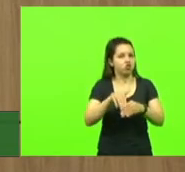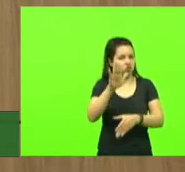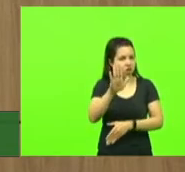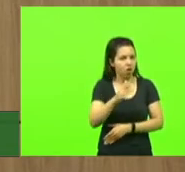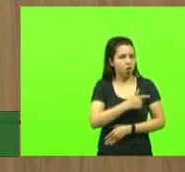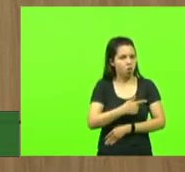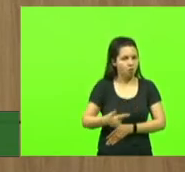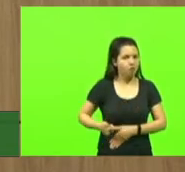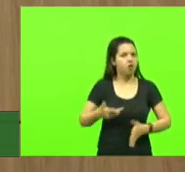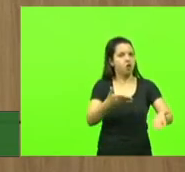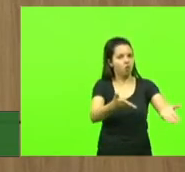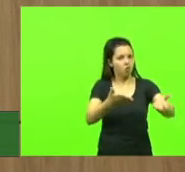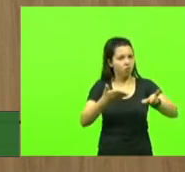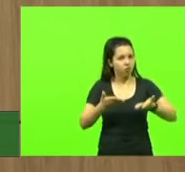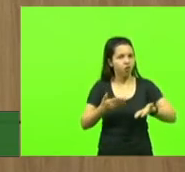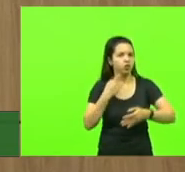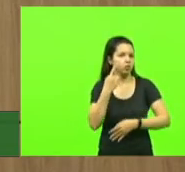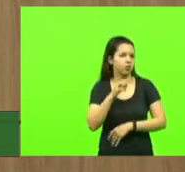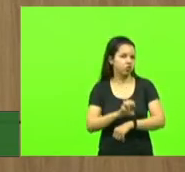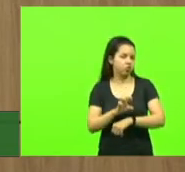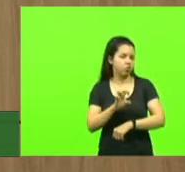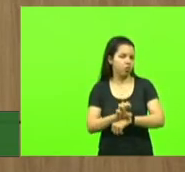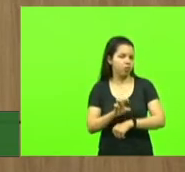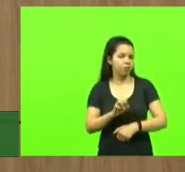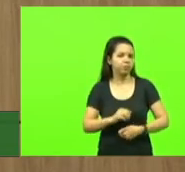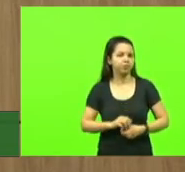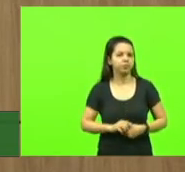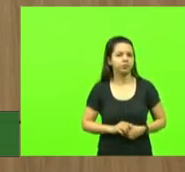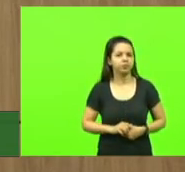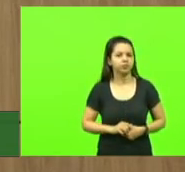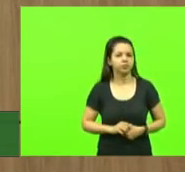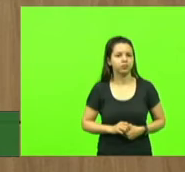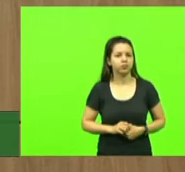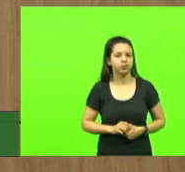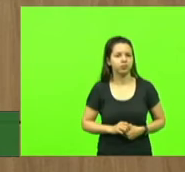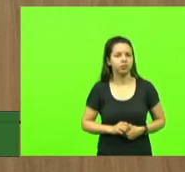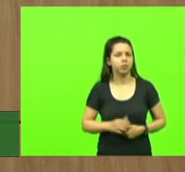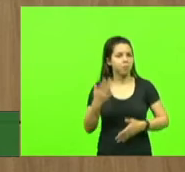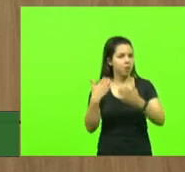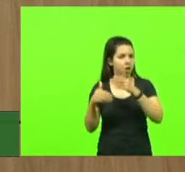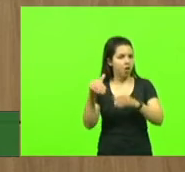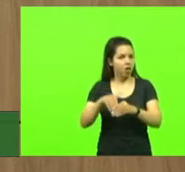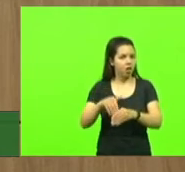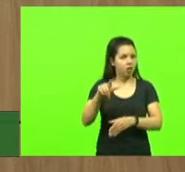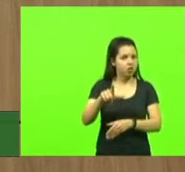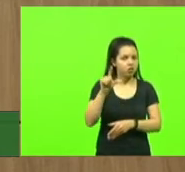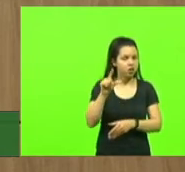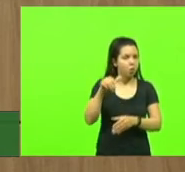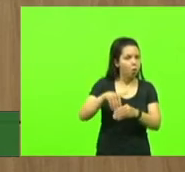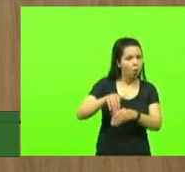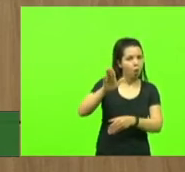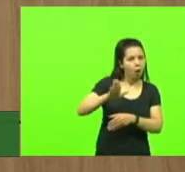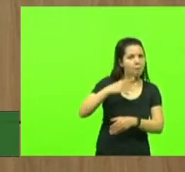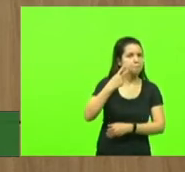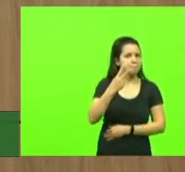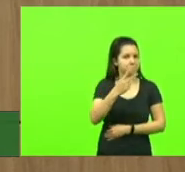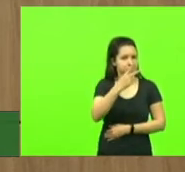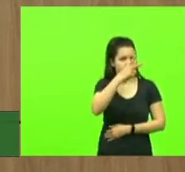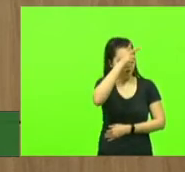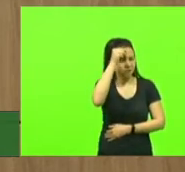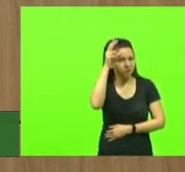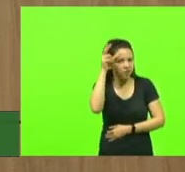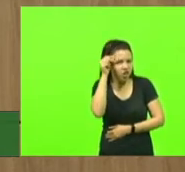governo, a deputado estadual, que na eleição, quando concorreu a prefeito e estava na